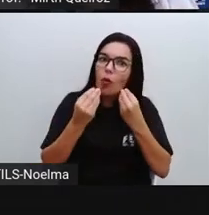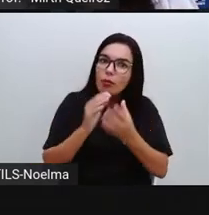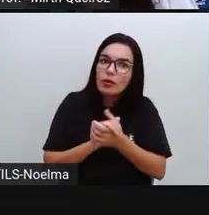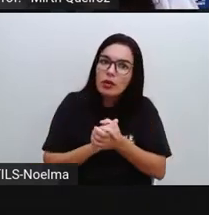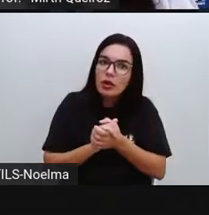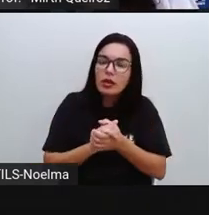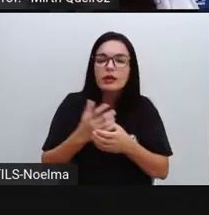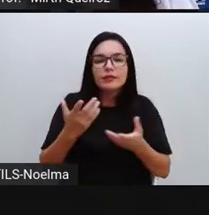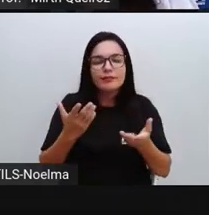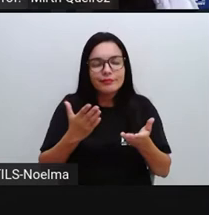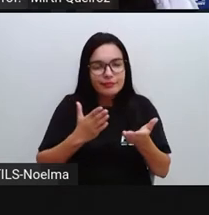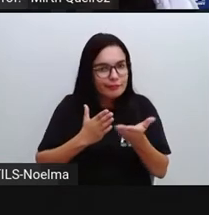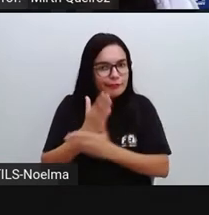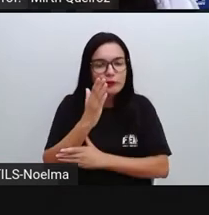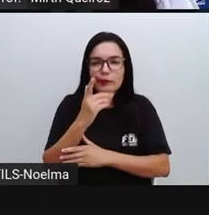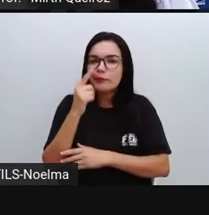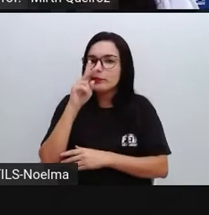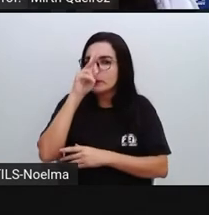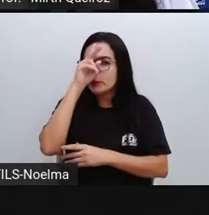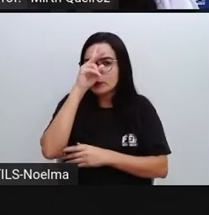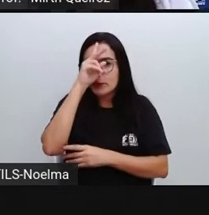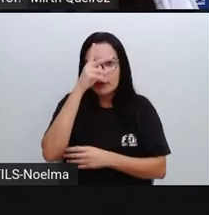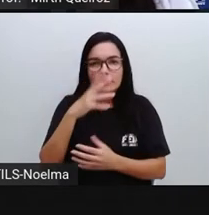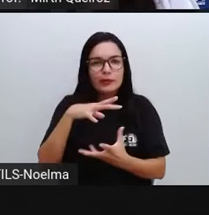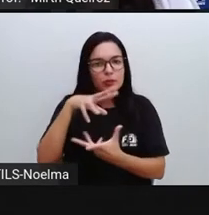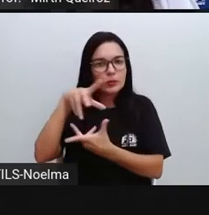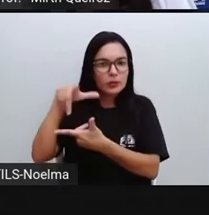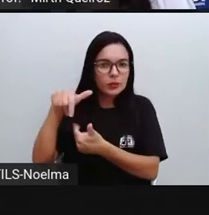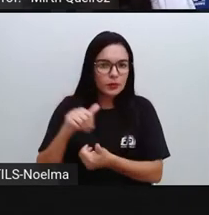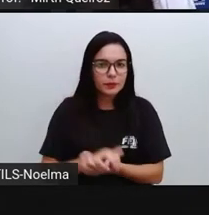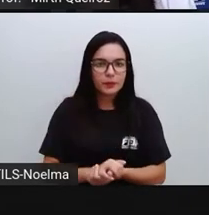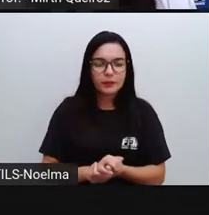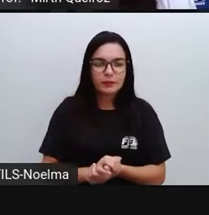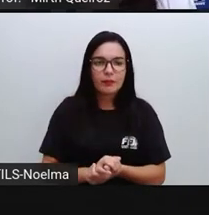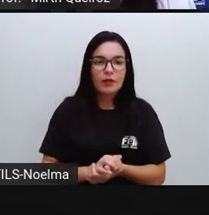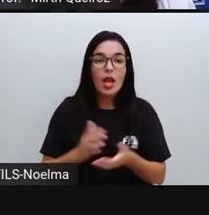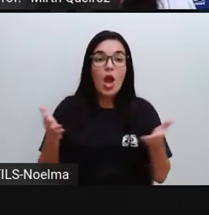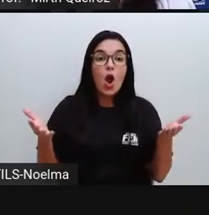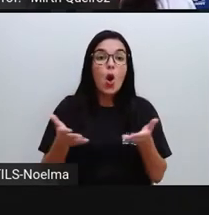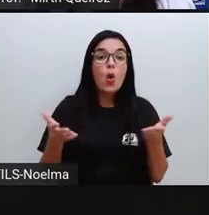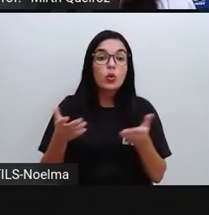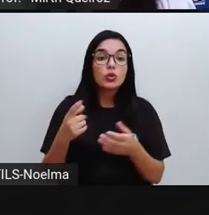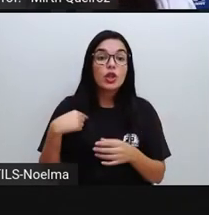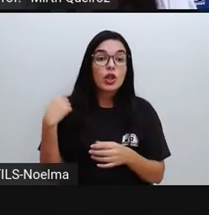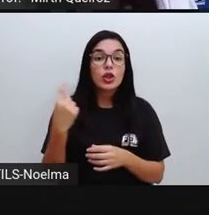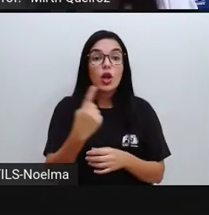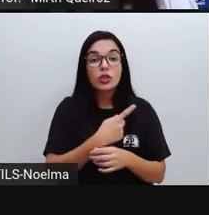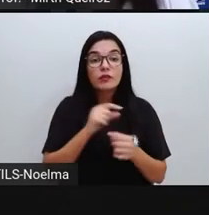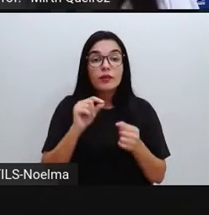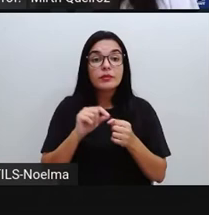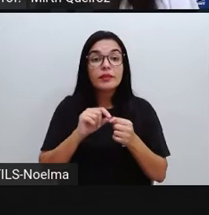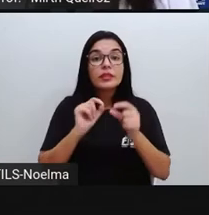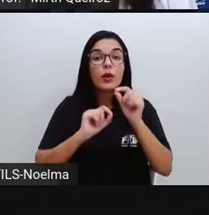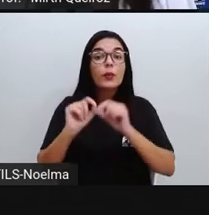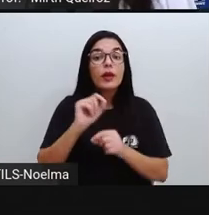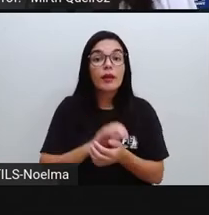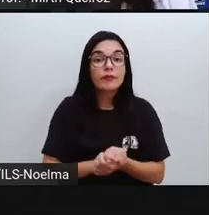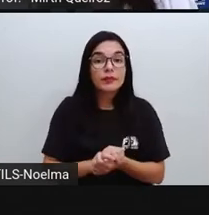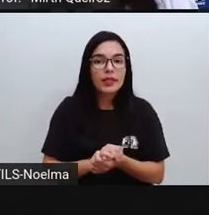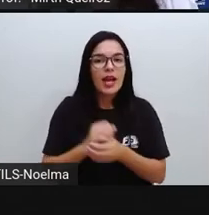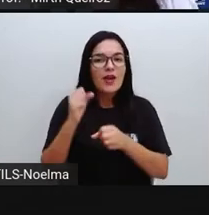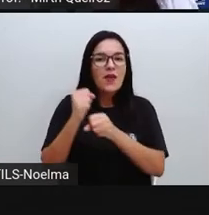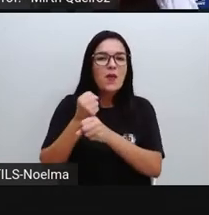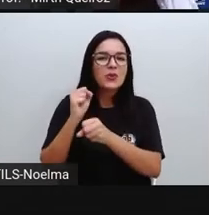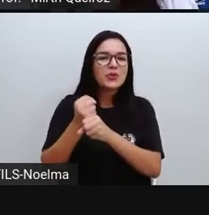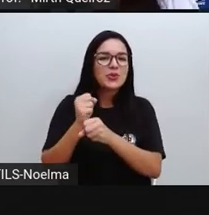entrou aí, com certeza, para a história. E hoje, o que, que nós vamos fazer hoje? Hoje nós iremos construir uma